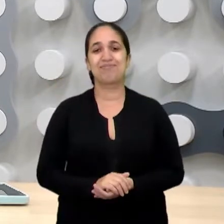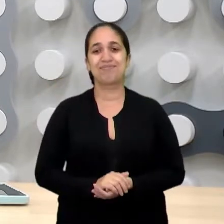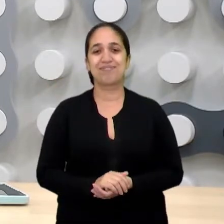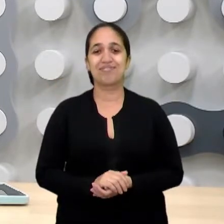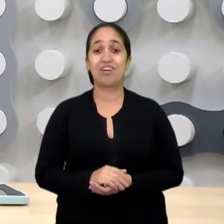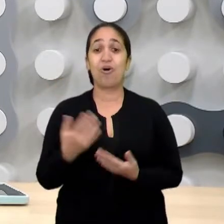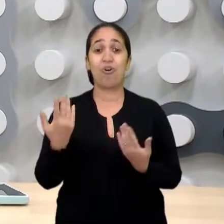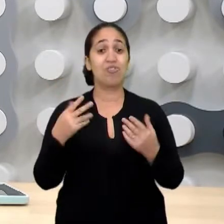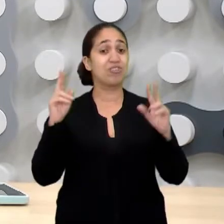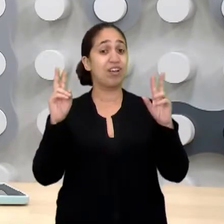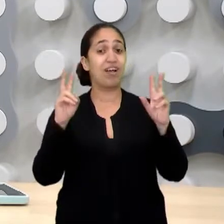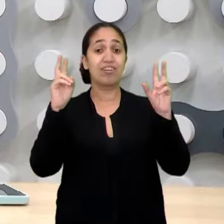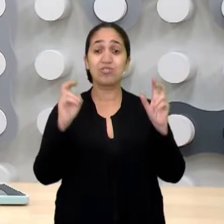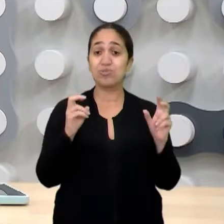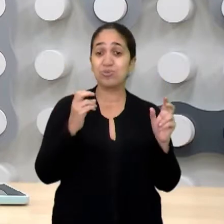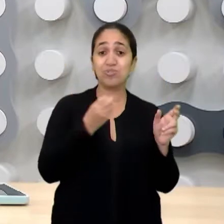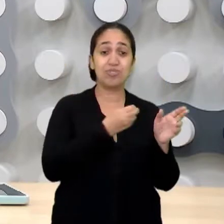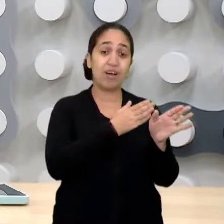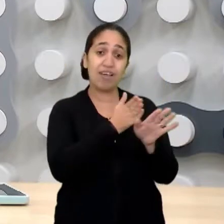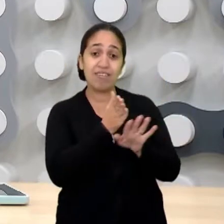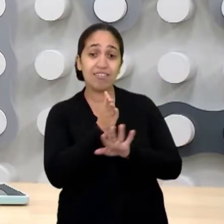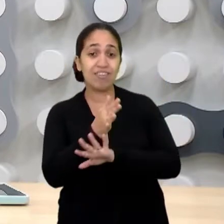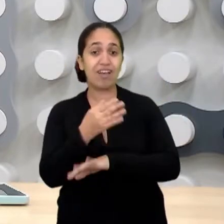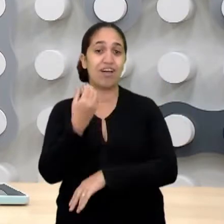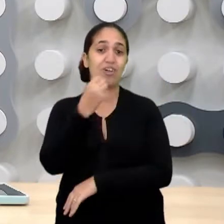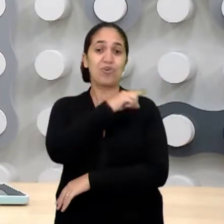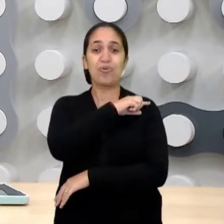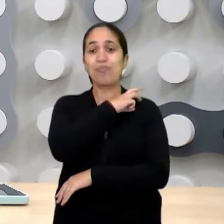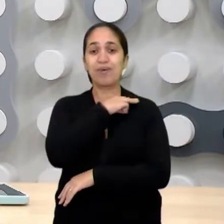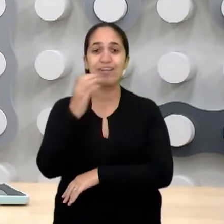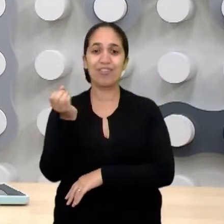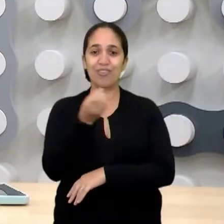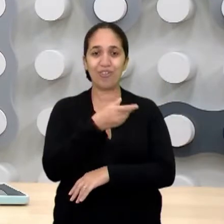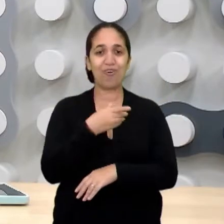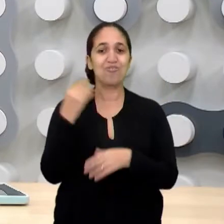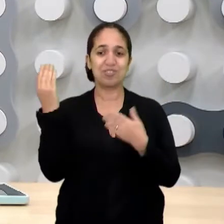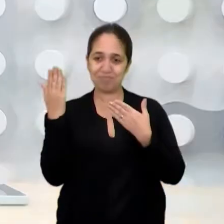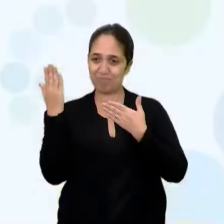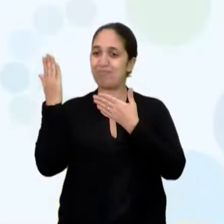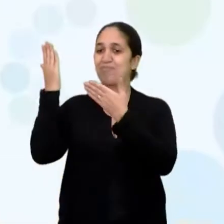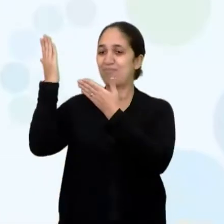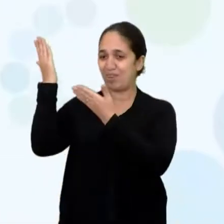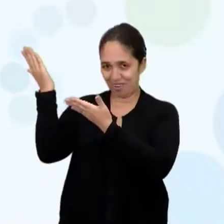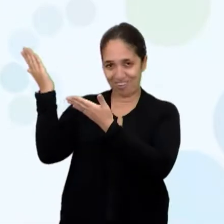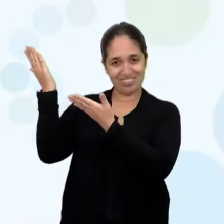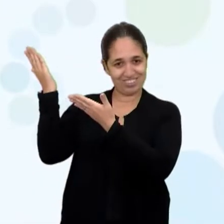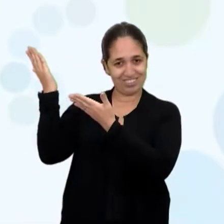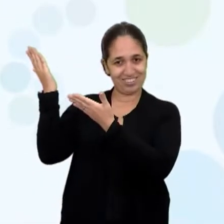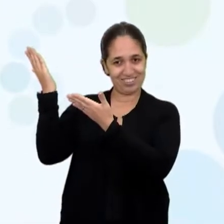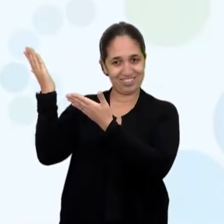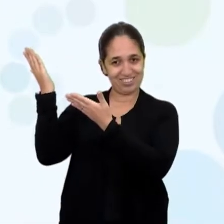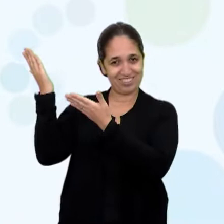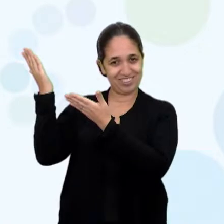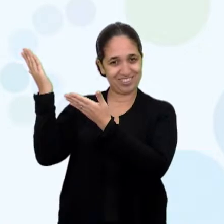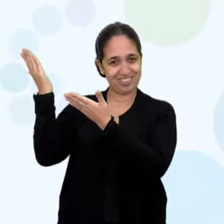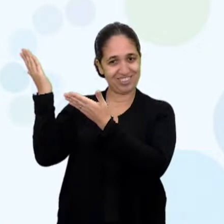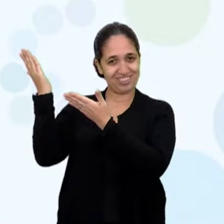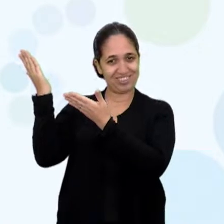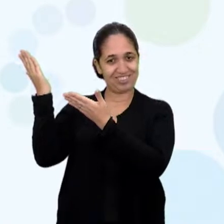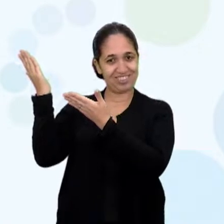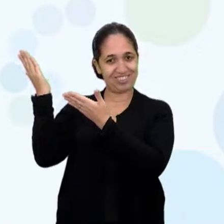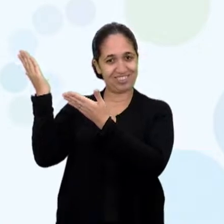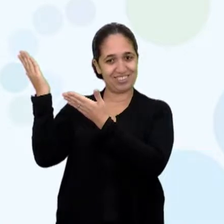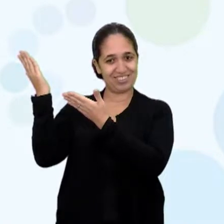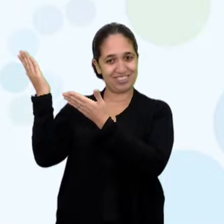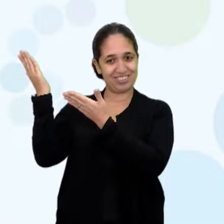aí falando dos itinerários do novo ensino médio. Já pode colocar aí na tela o que nós vamos acompanhar hoje. A aula vai falar sobre aí,